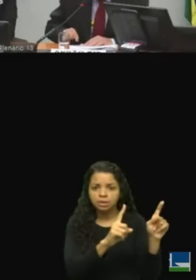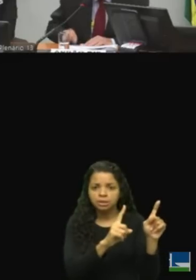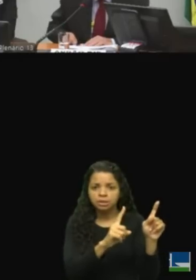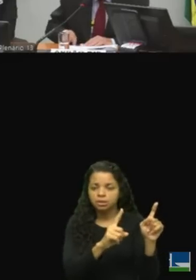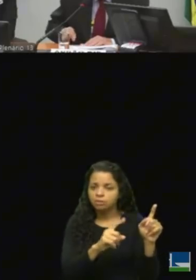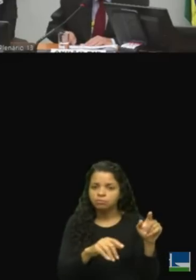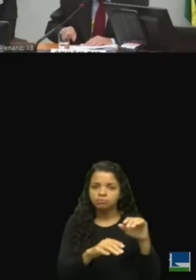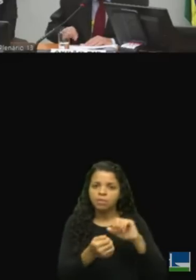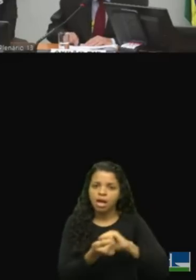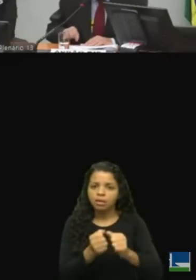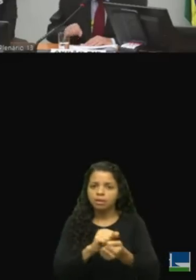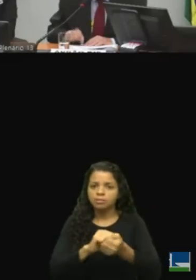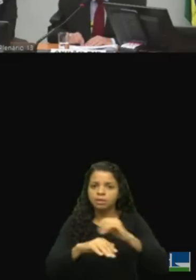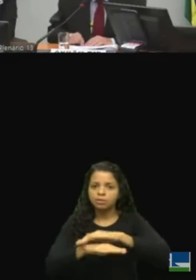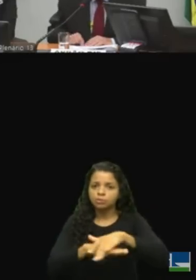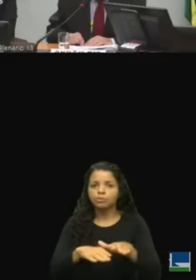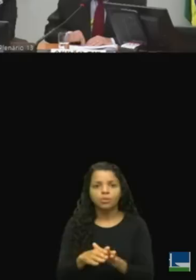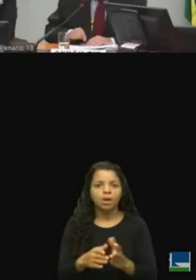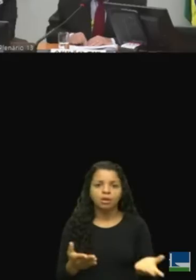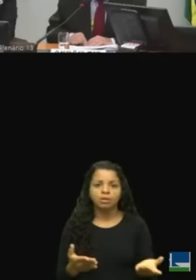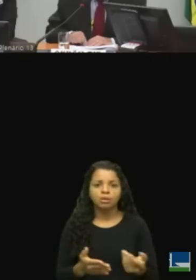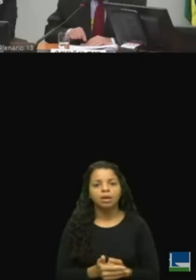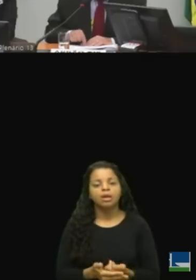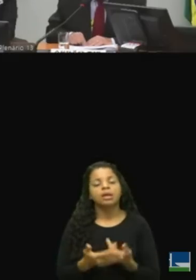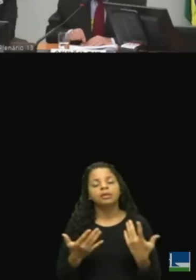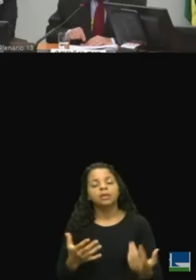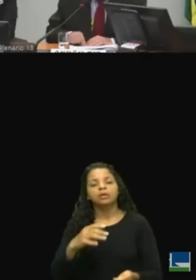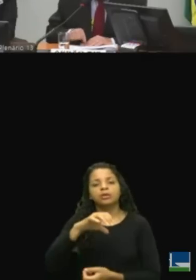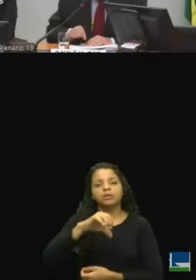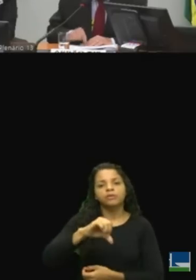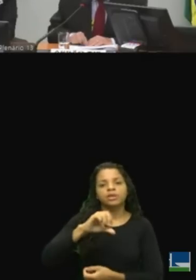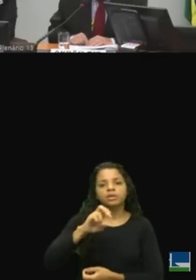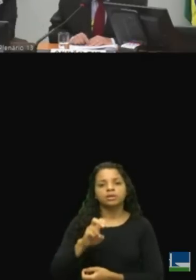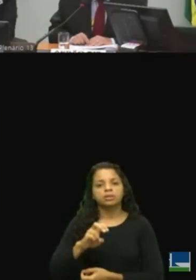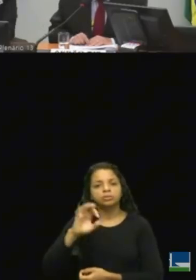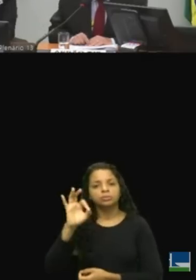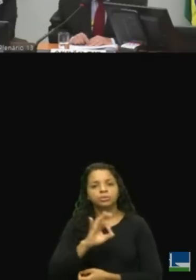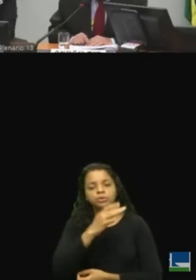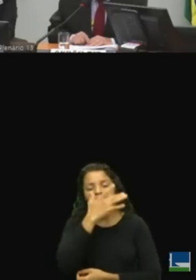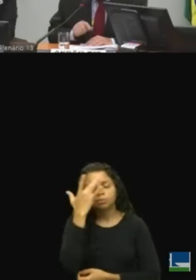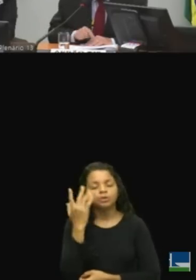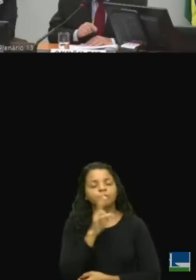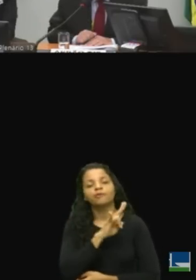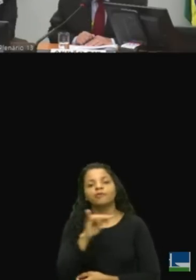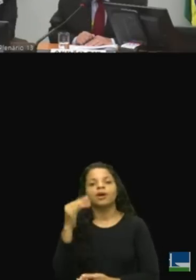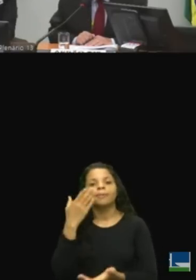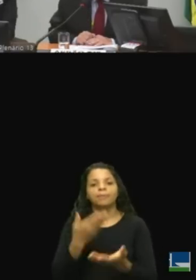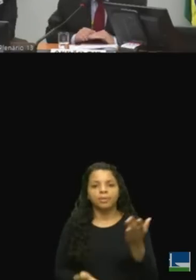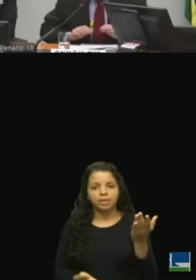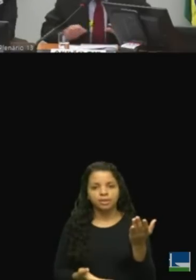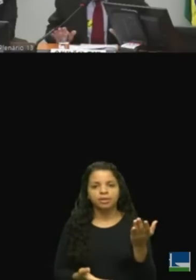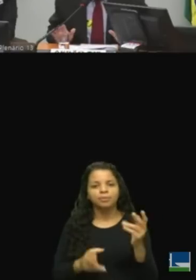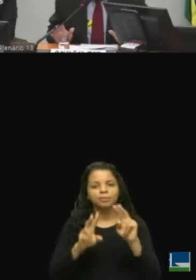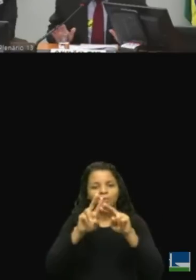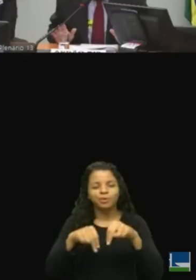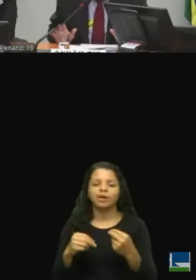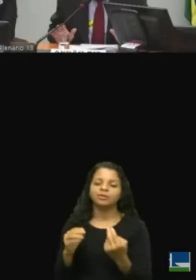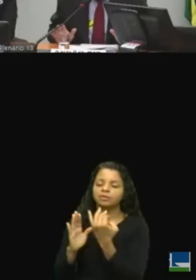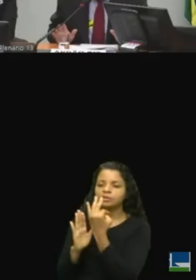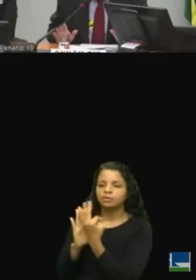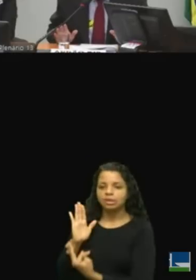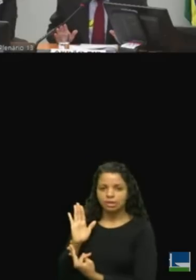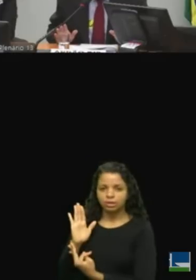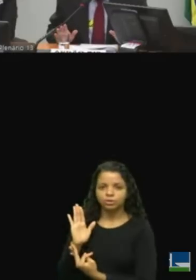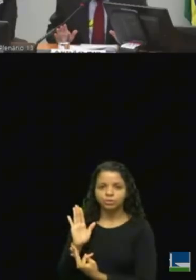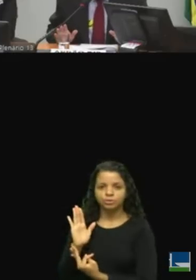dizer, 95% das pessoas vão perder o direito à isenção, do jeito que está a reforma tributária. É necessária a